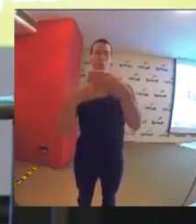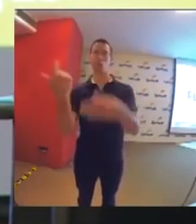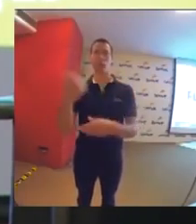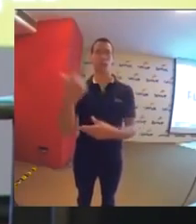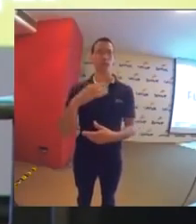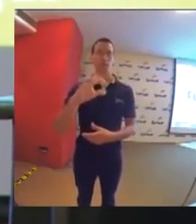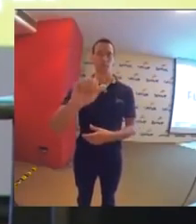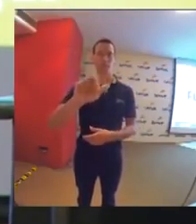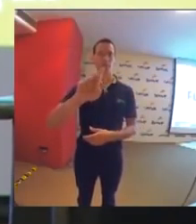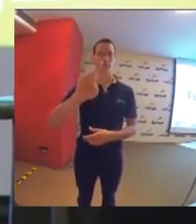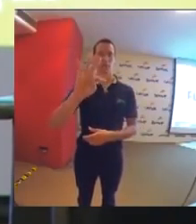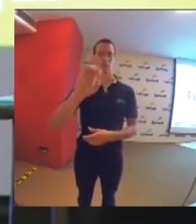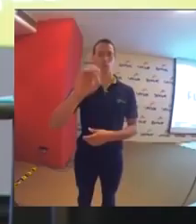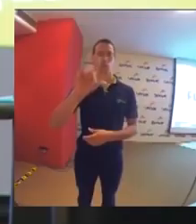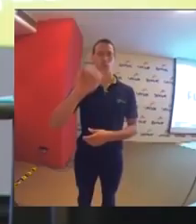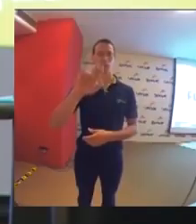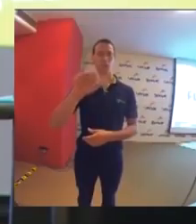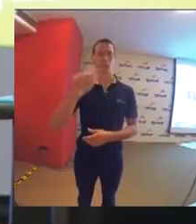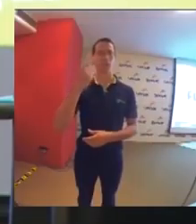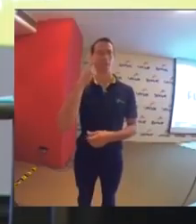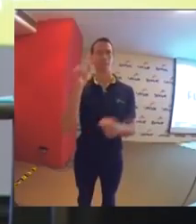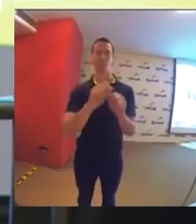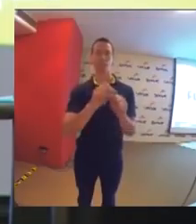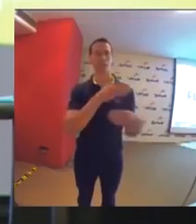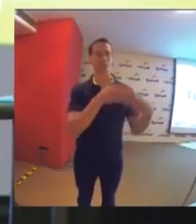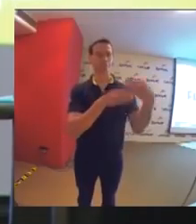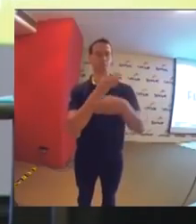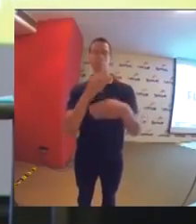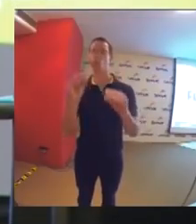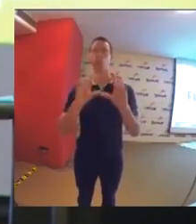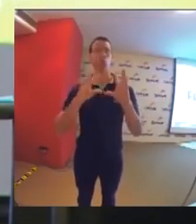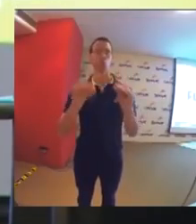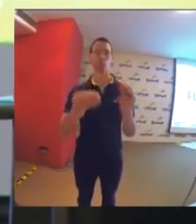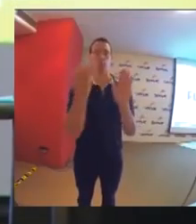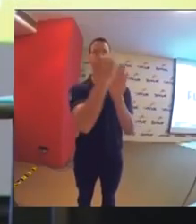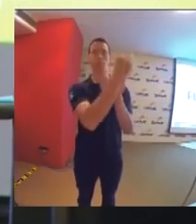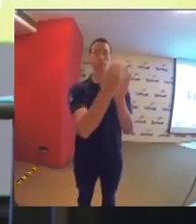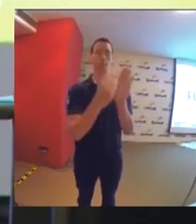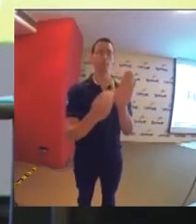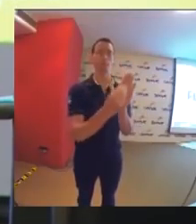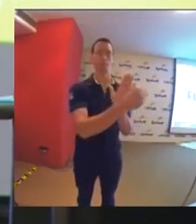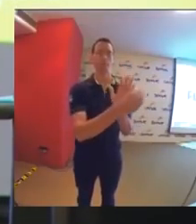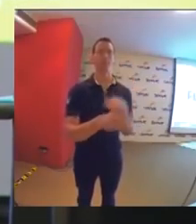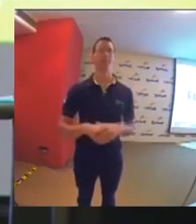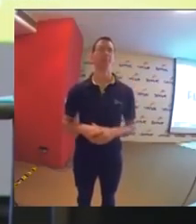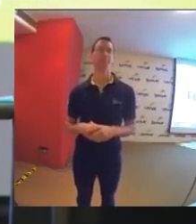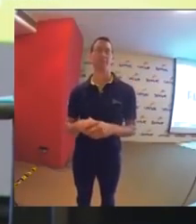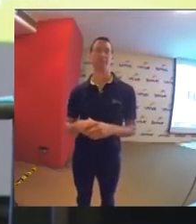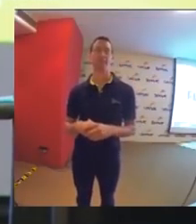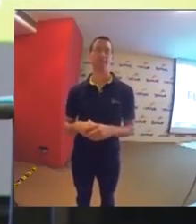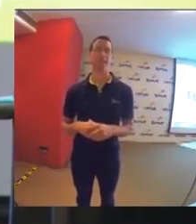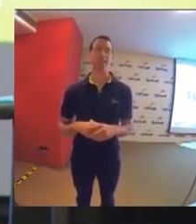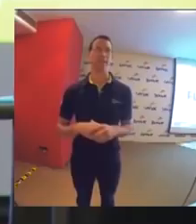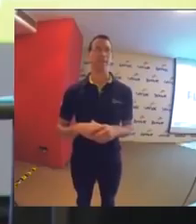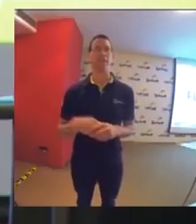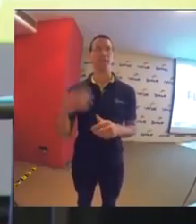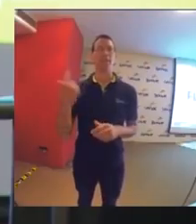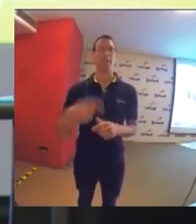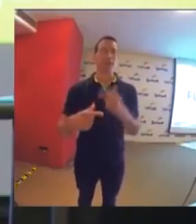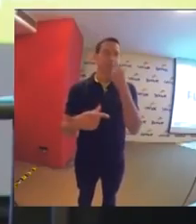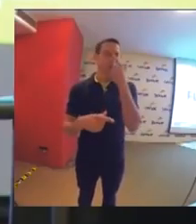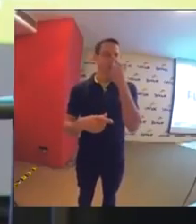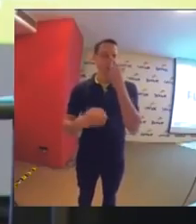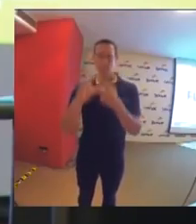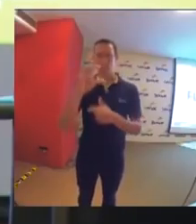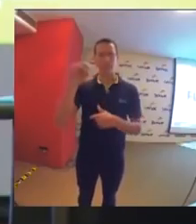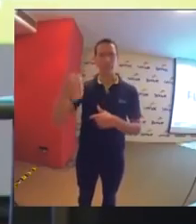processo. Eles começaram, estão a ver aqui isto? Vou explicar-vos o que é proporcionalidade direta. Cada centímetro nesta escala